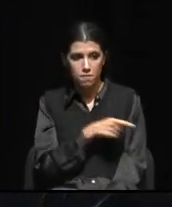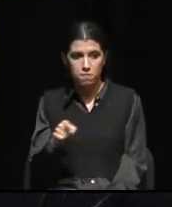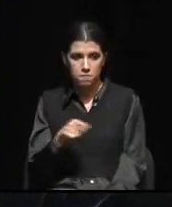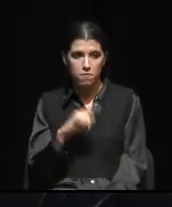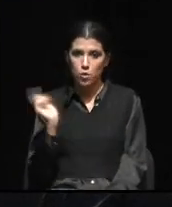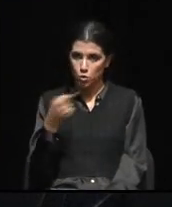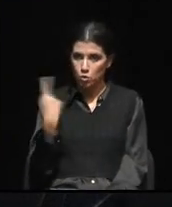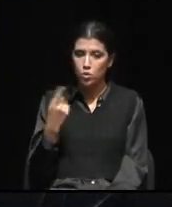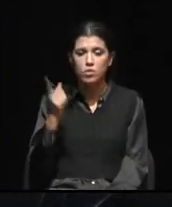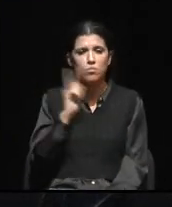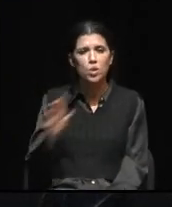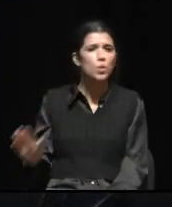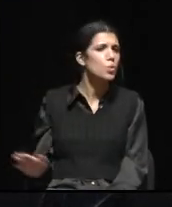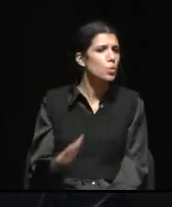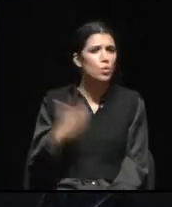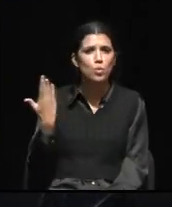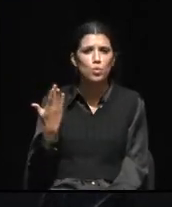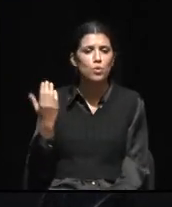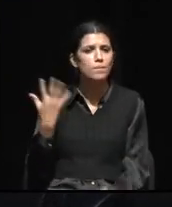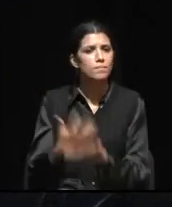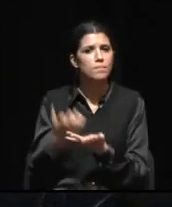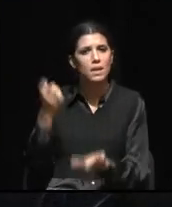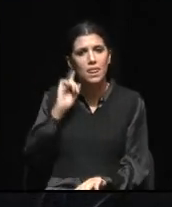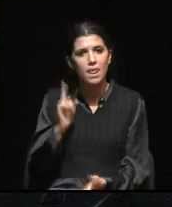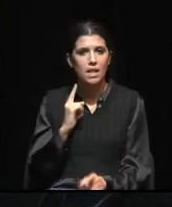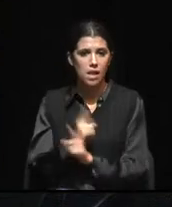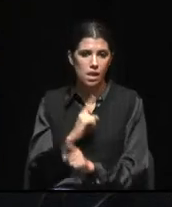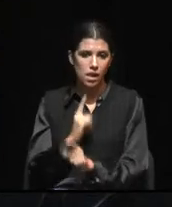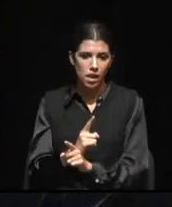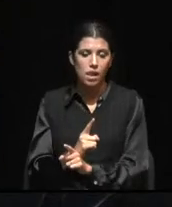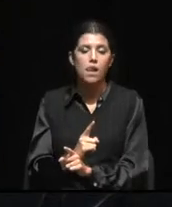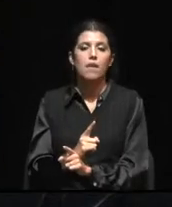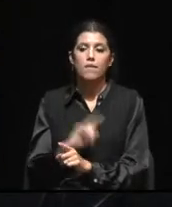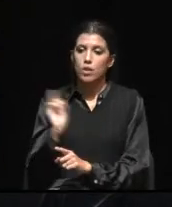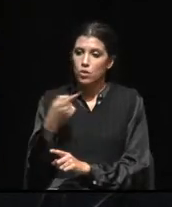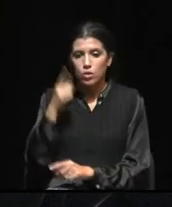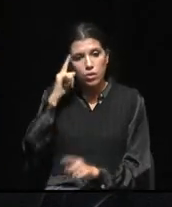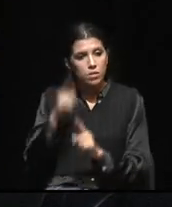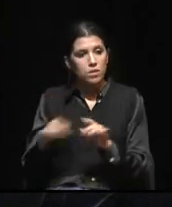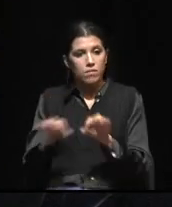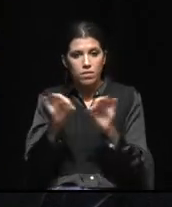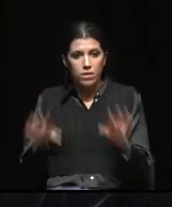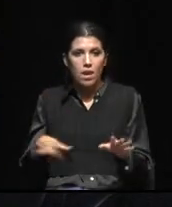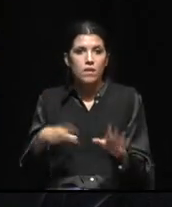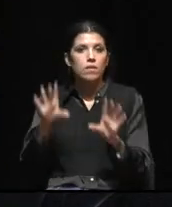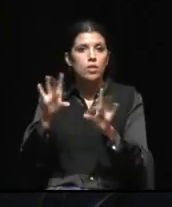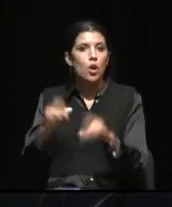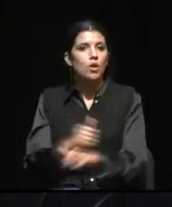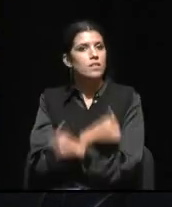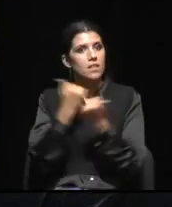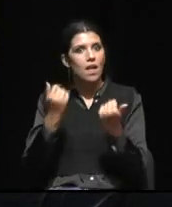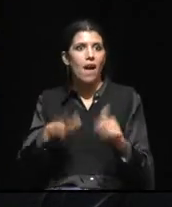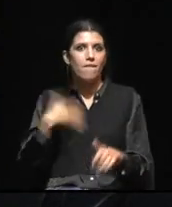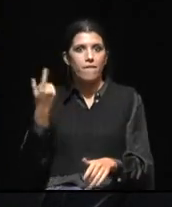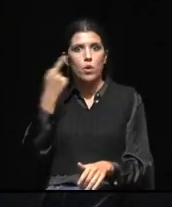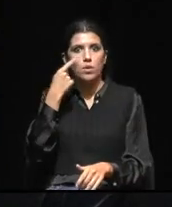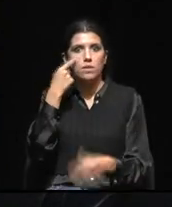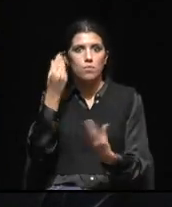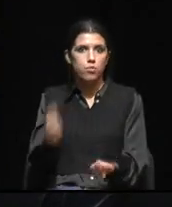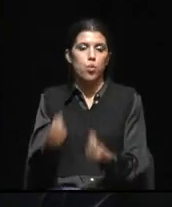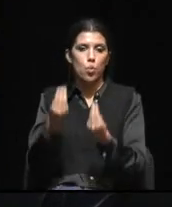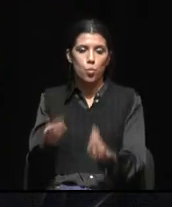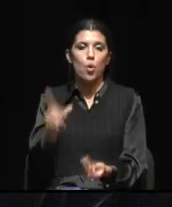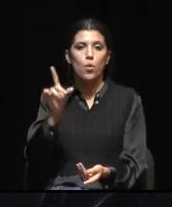casa como Fundamental e a sinalar este dia eh temos todos objetivos comuns de atingir uma cidade do conhecimento e também